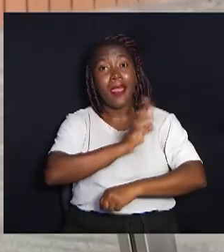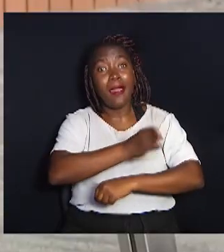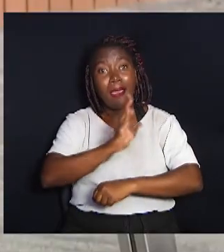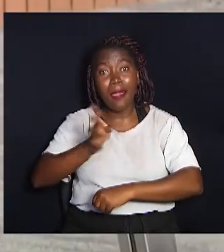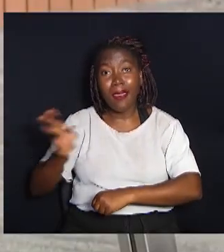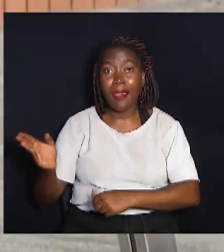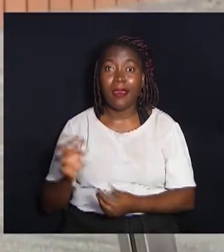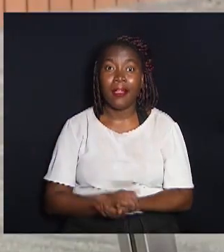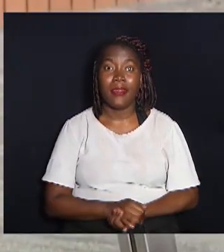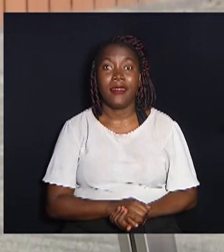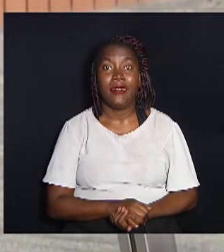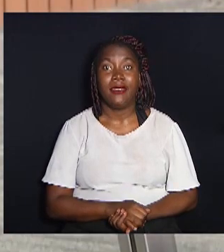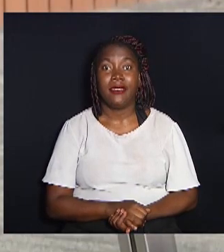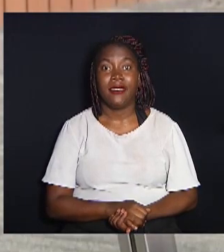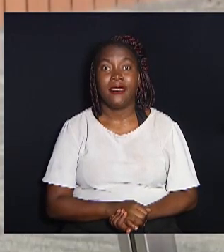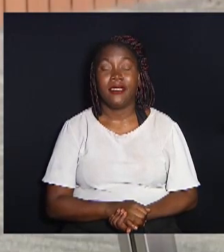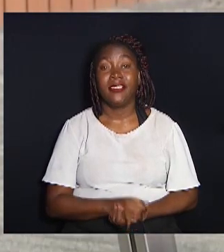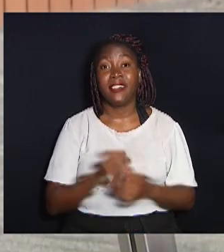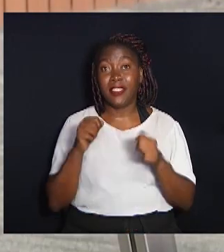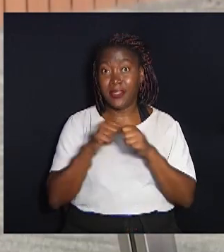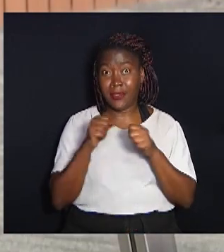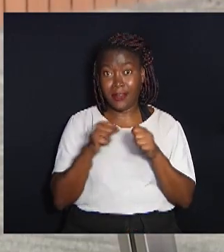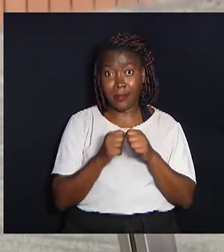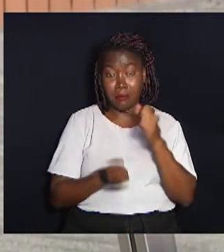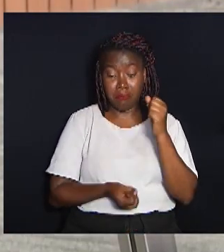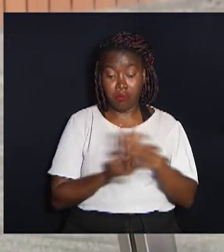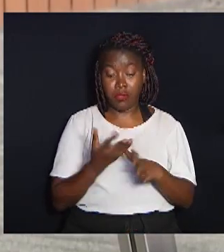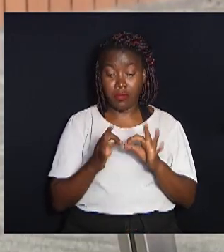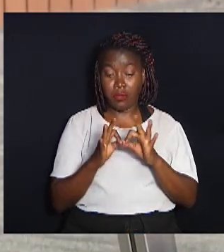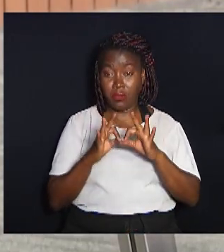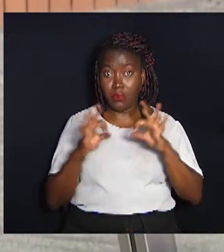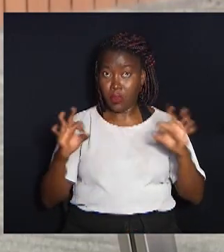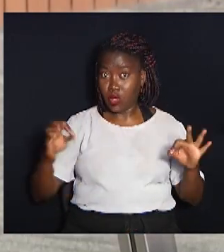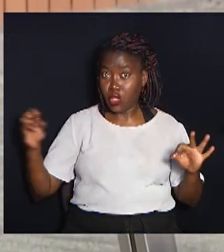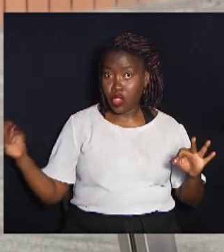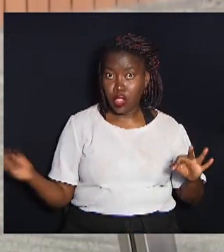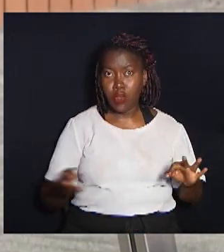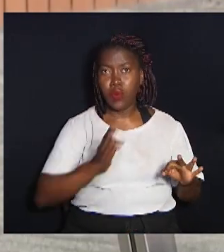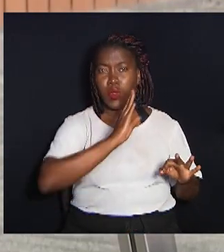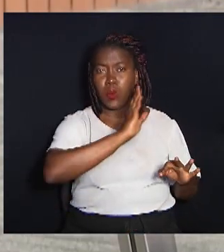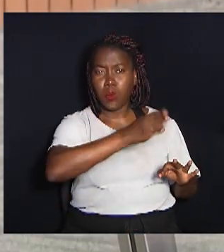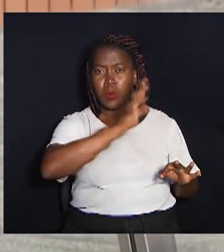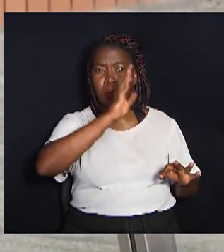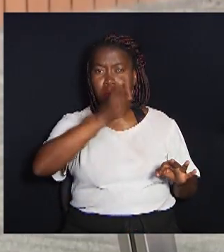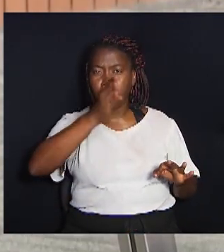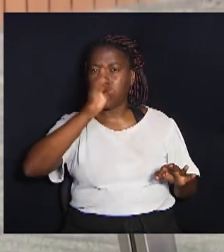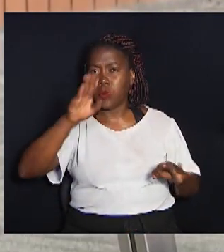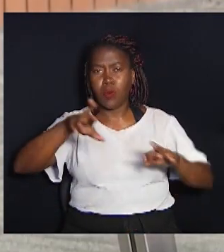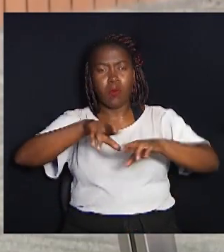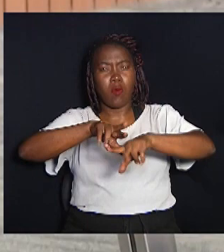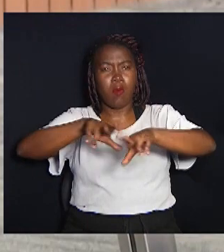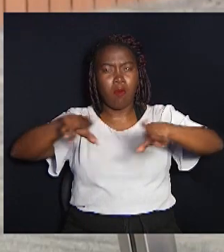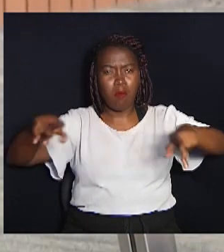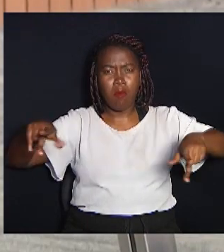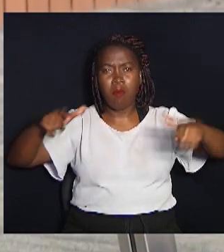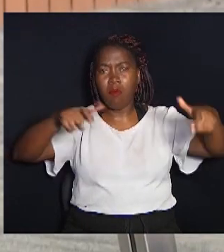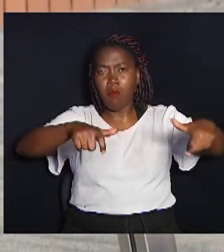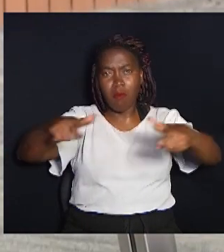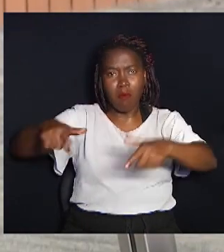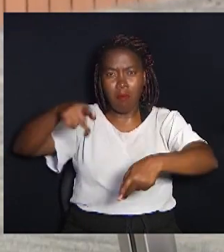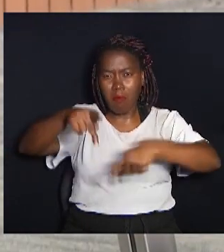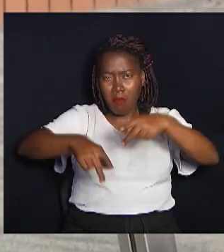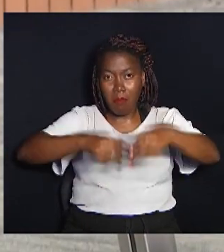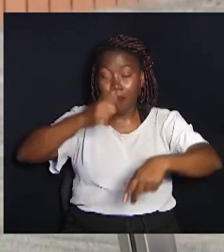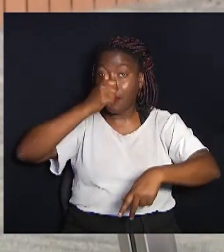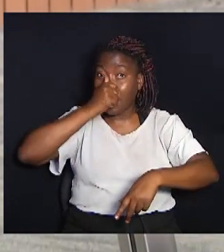itinerários. Então você fazendo uma linha nova que passa por todos esses distritos e essas regiões populosas, numa linha de ônibus você pode